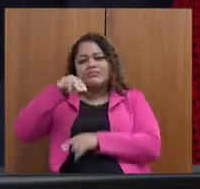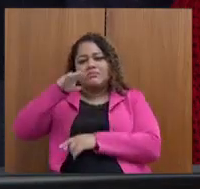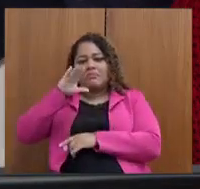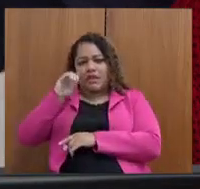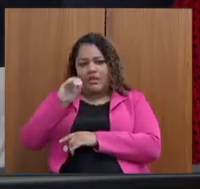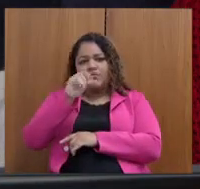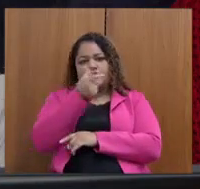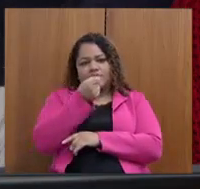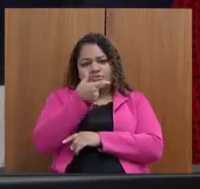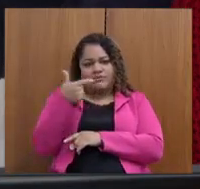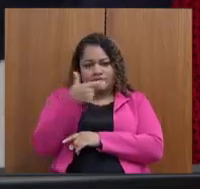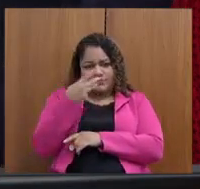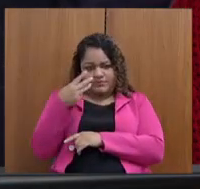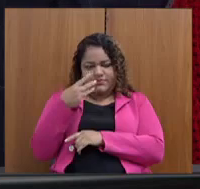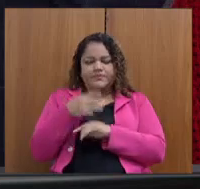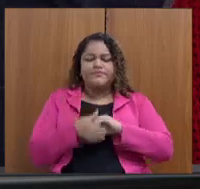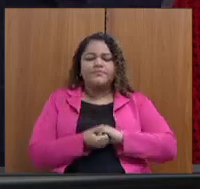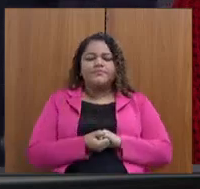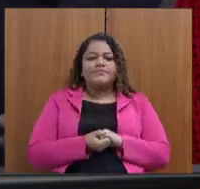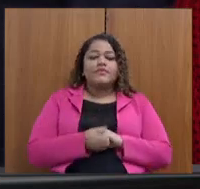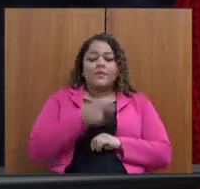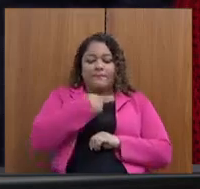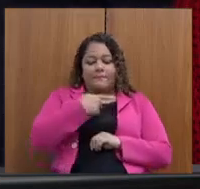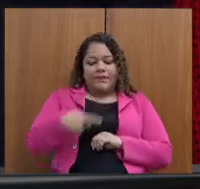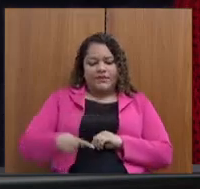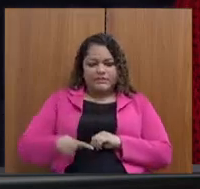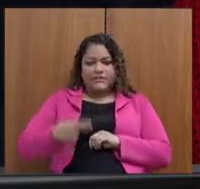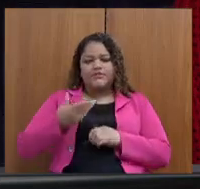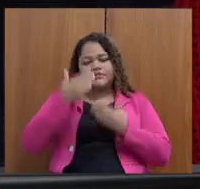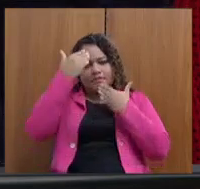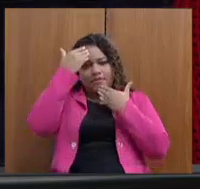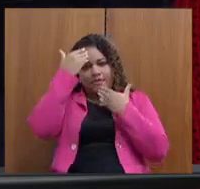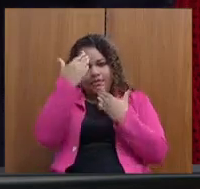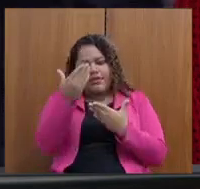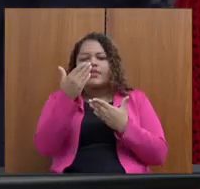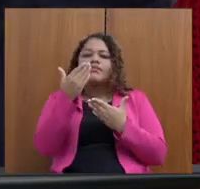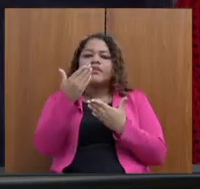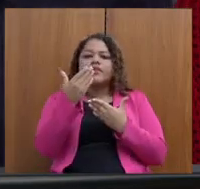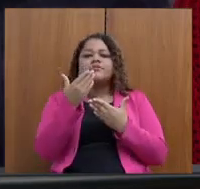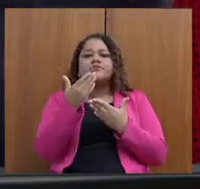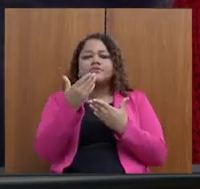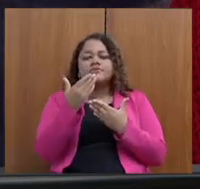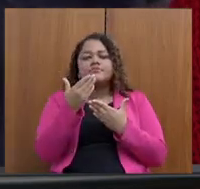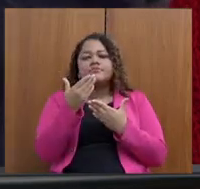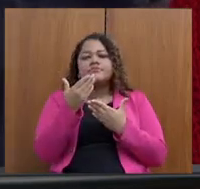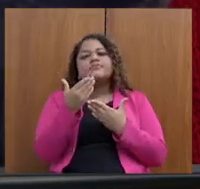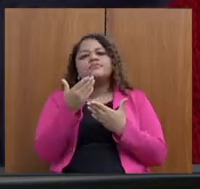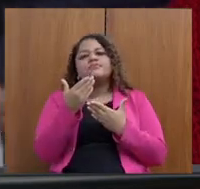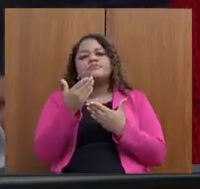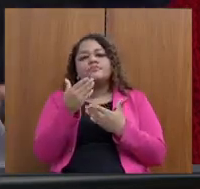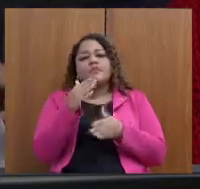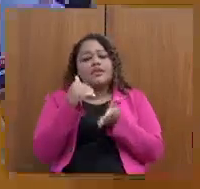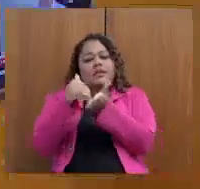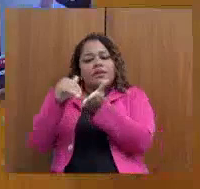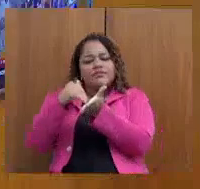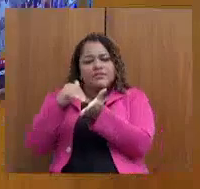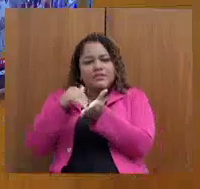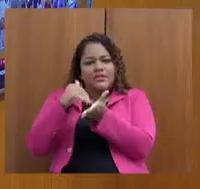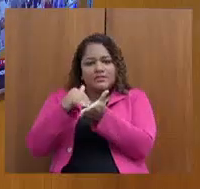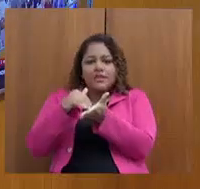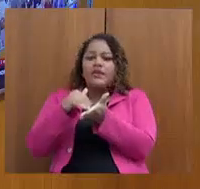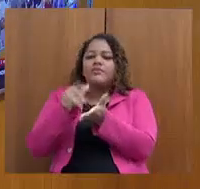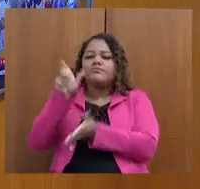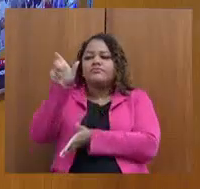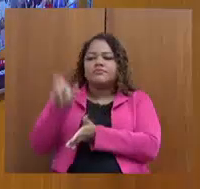a presidência agradece a presença do secretário Fernando